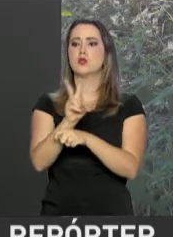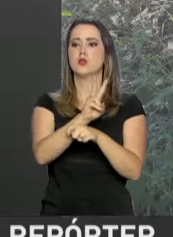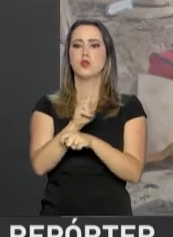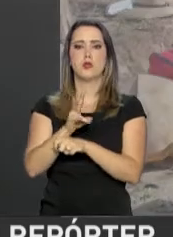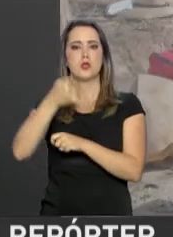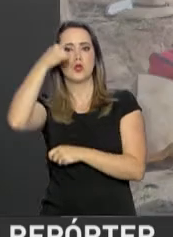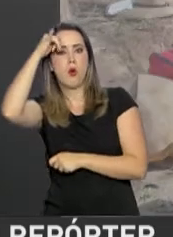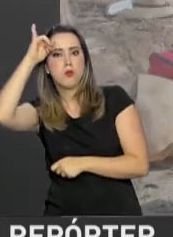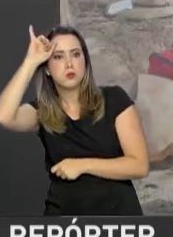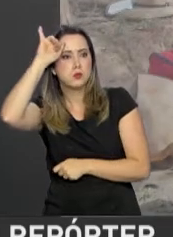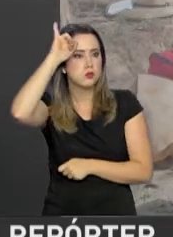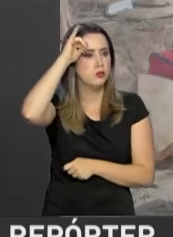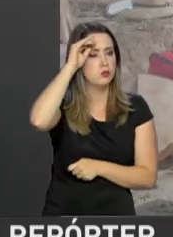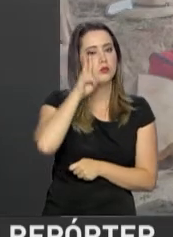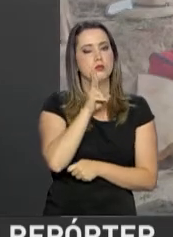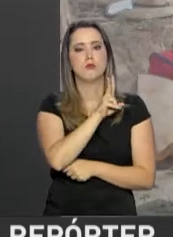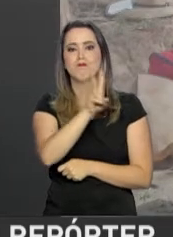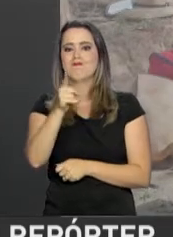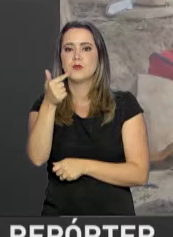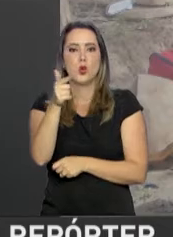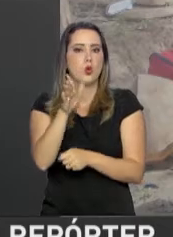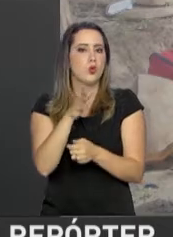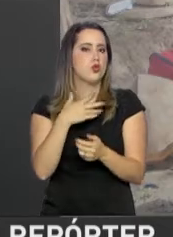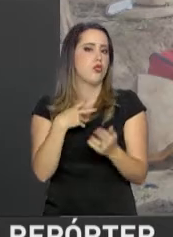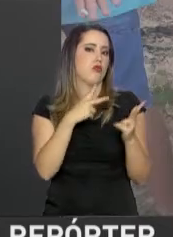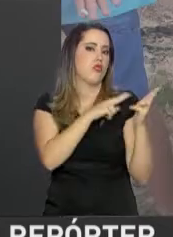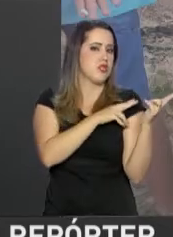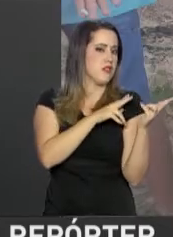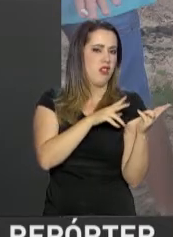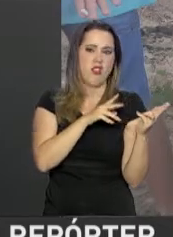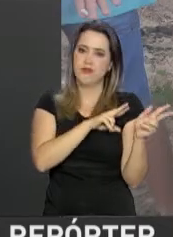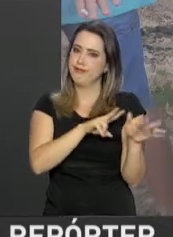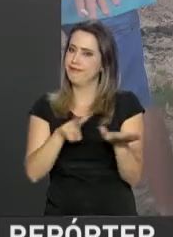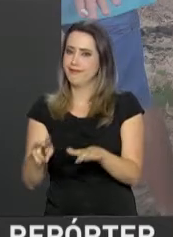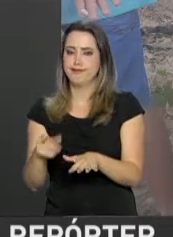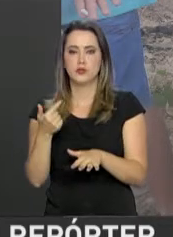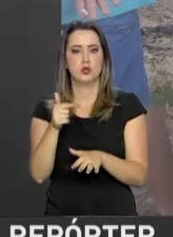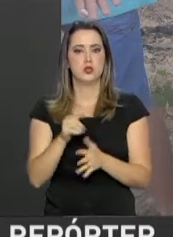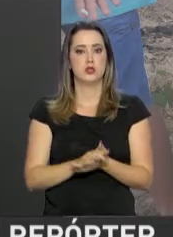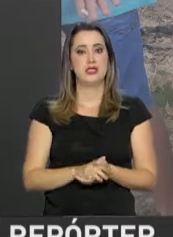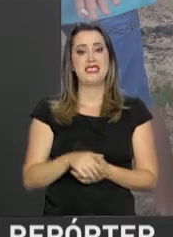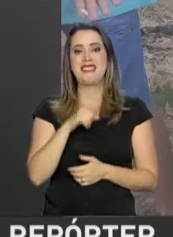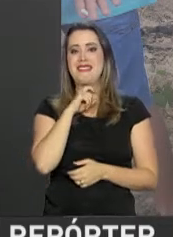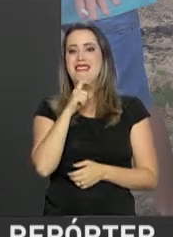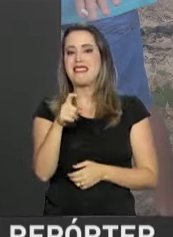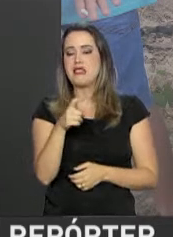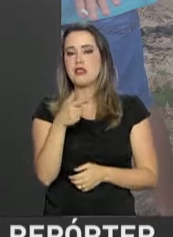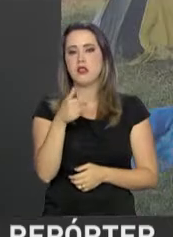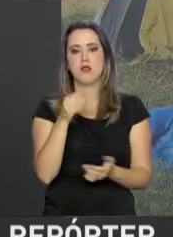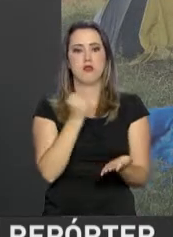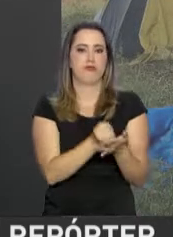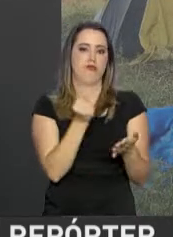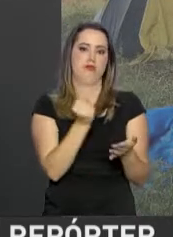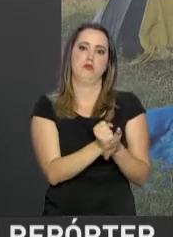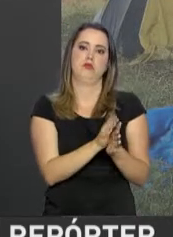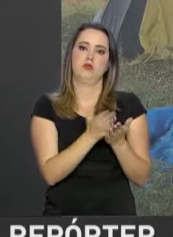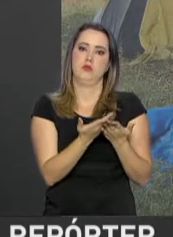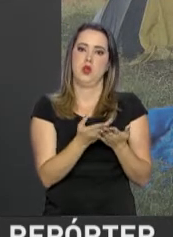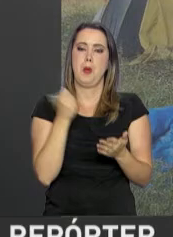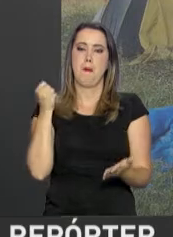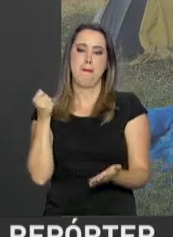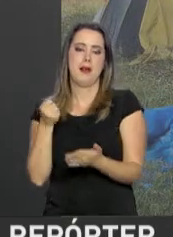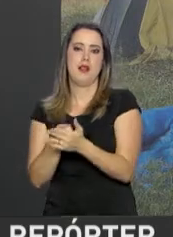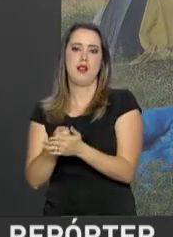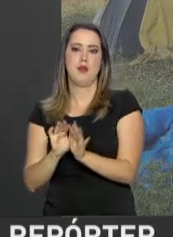gado e também não havia descanso semanal nenhum dos 30 trabalhadores tinham carteira de trabalho assinada eo pagamento